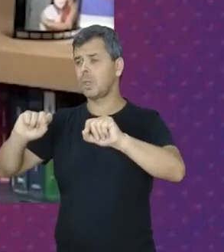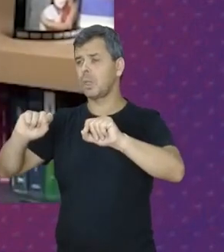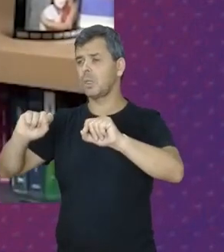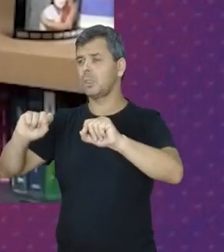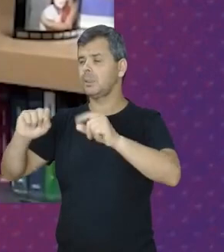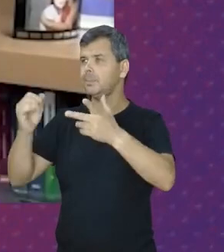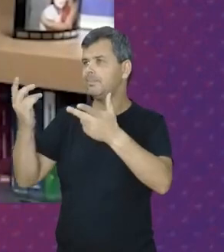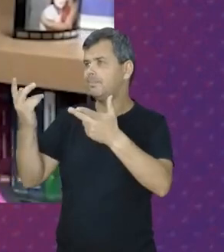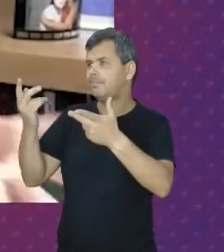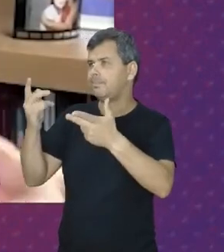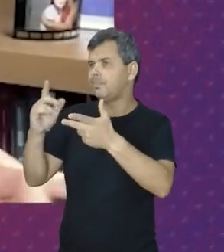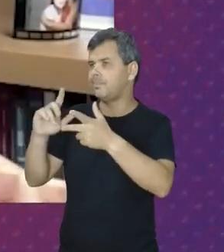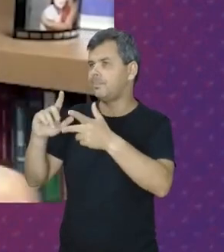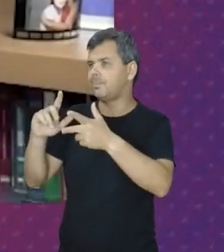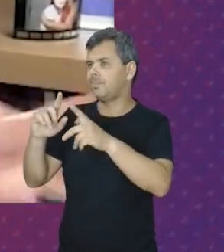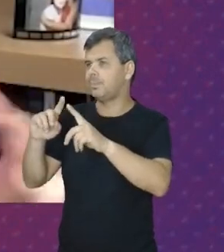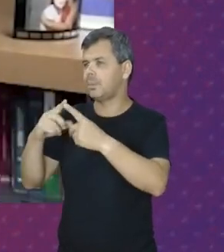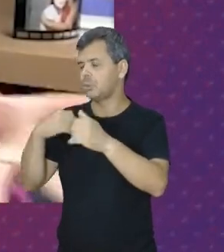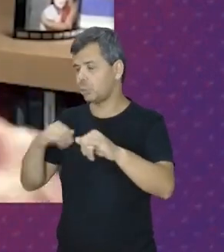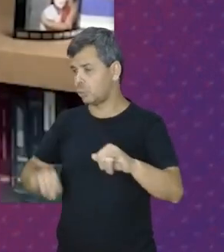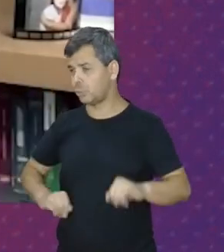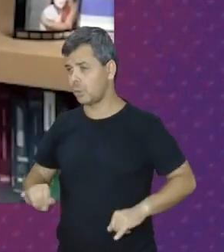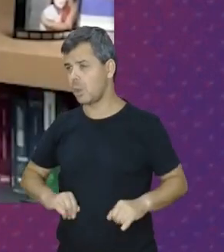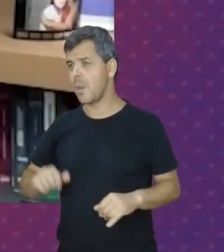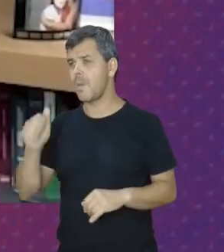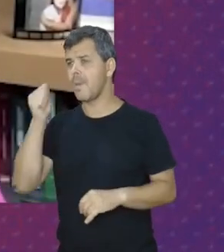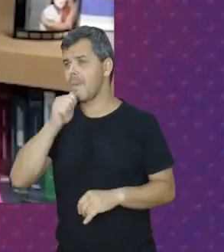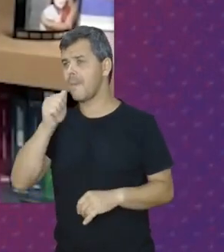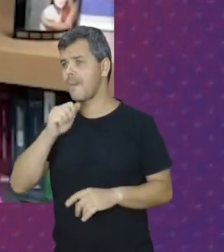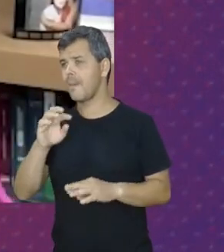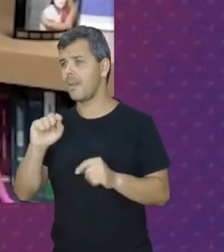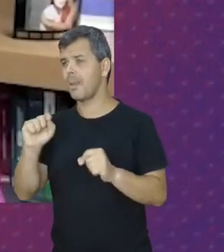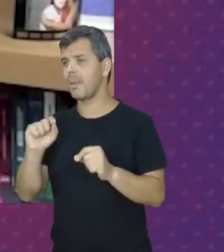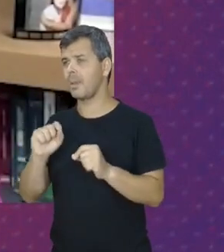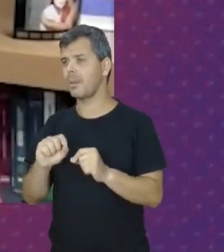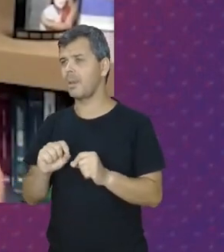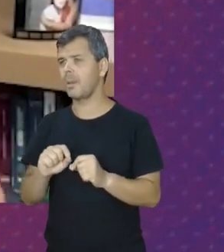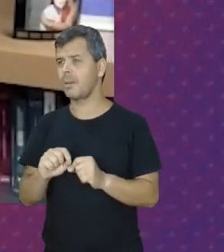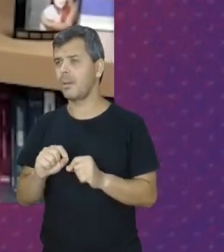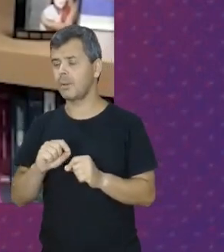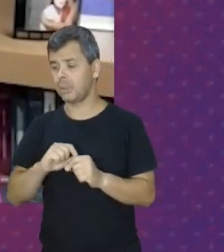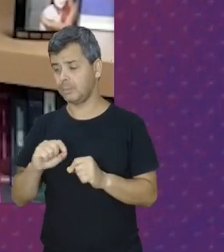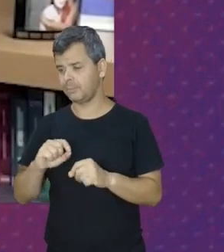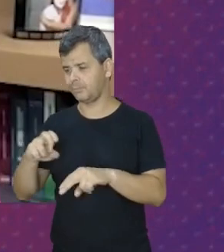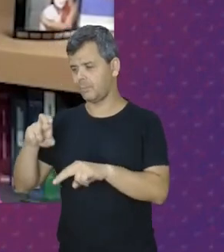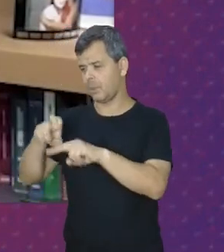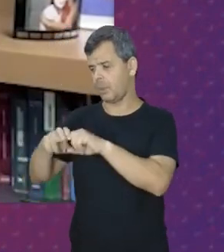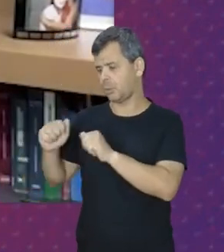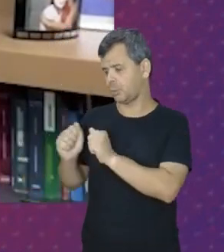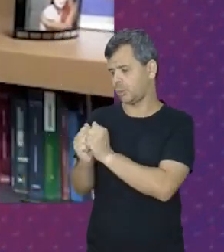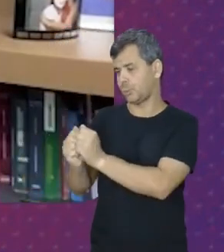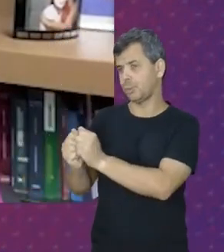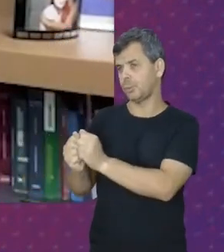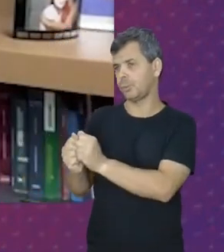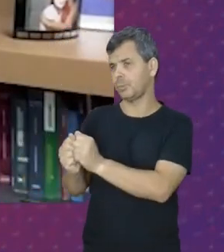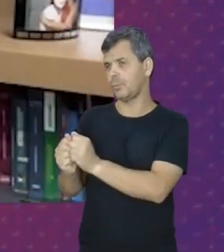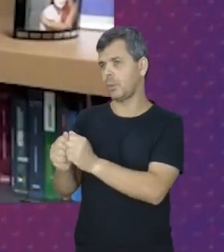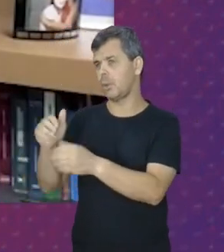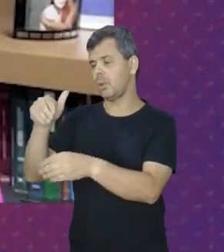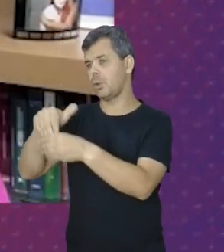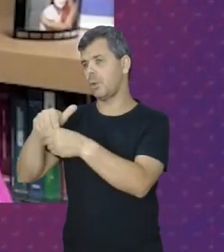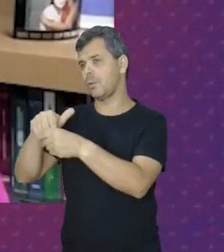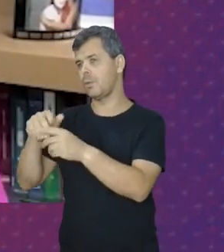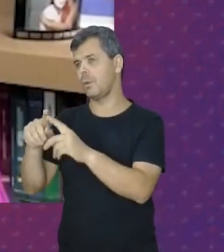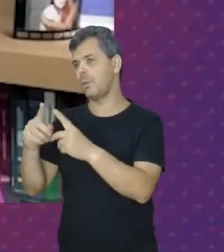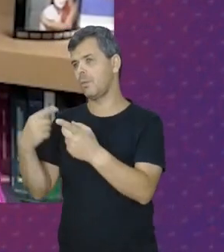formas de sofrimento que as mulheres passam. É aquele que senta do lado da mulher na hora da